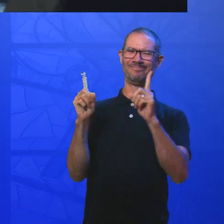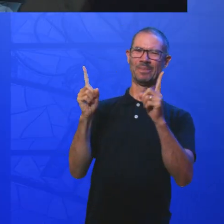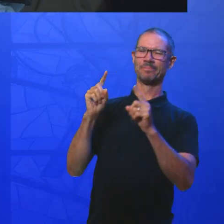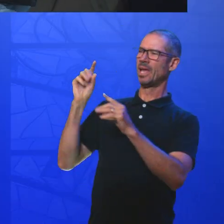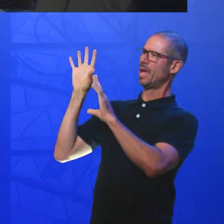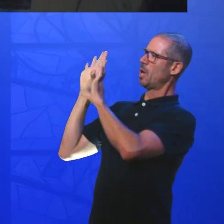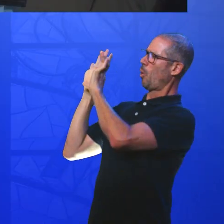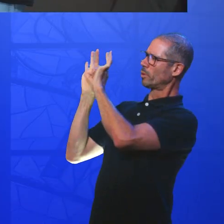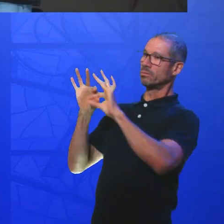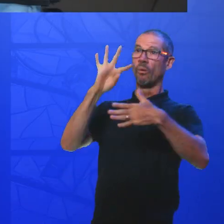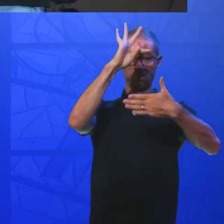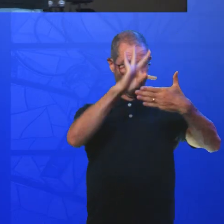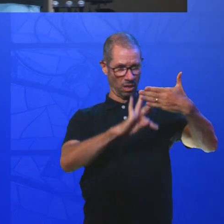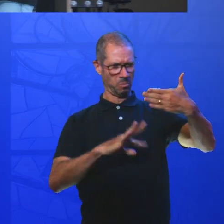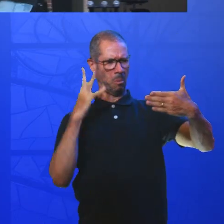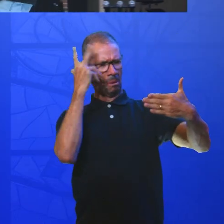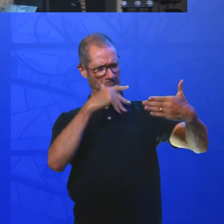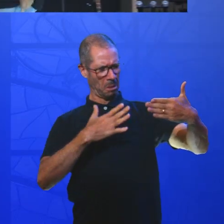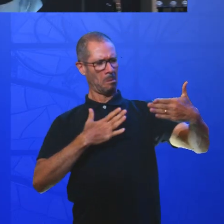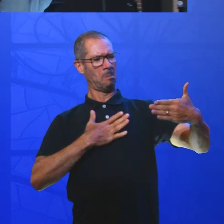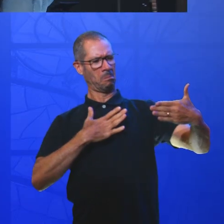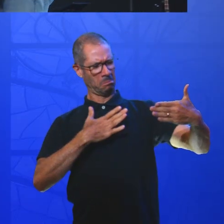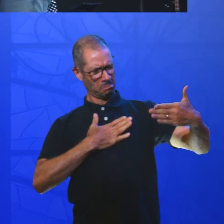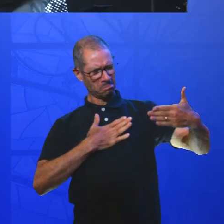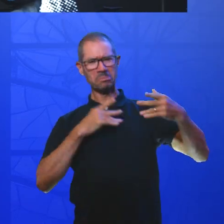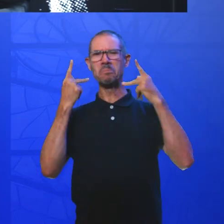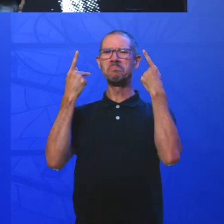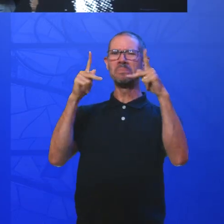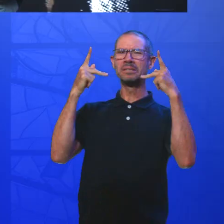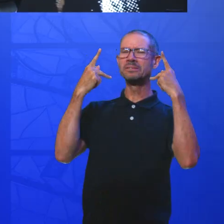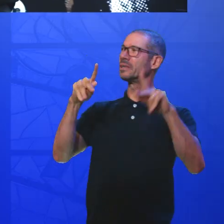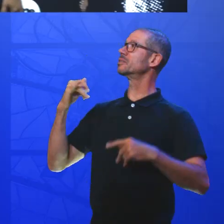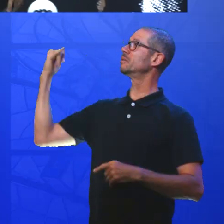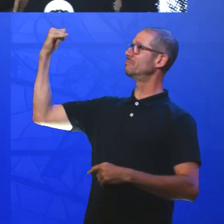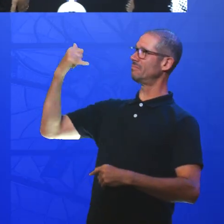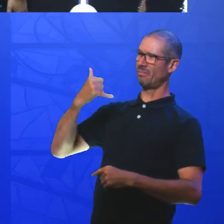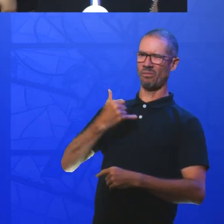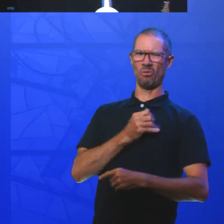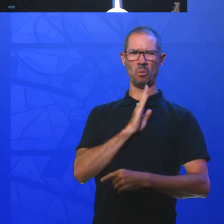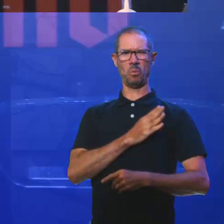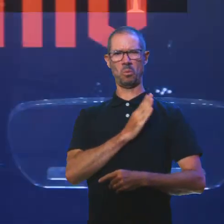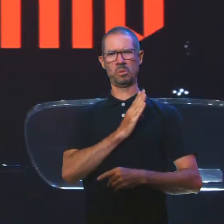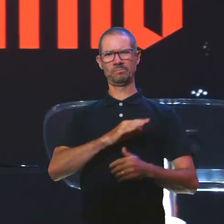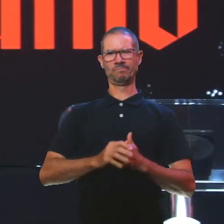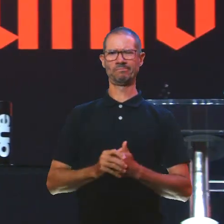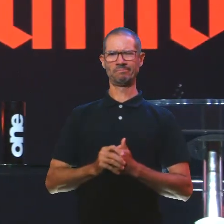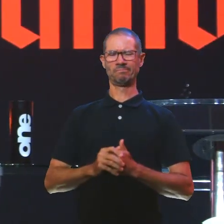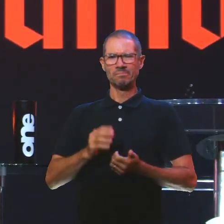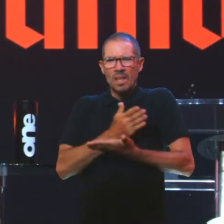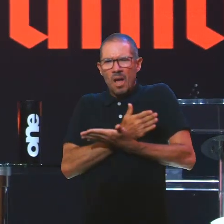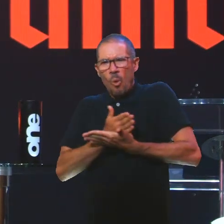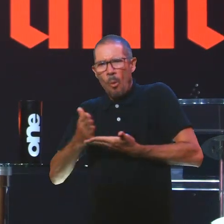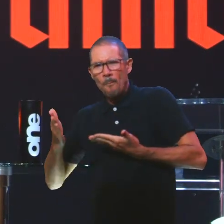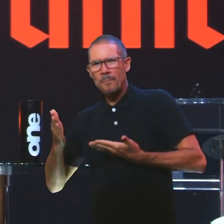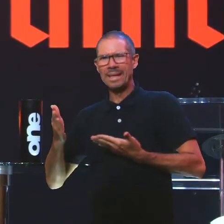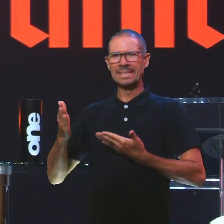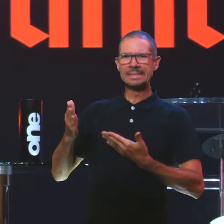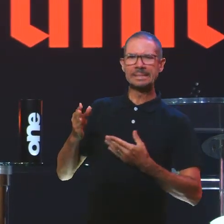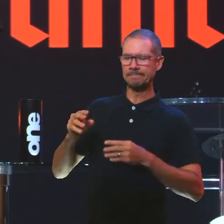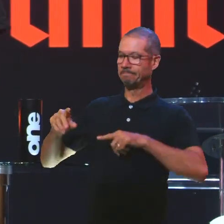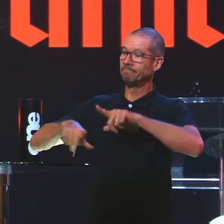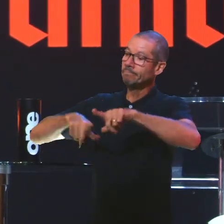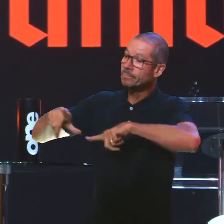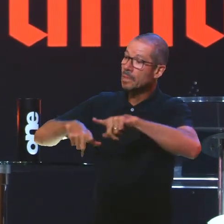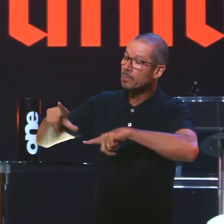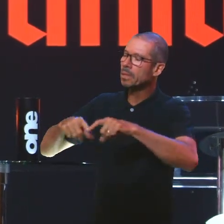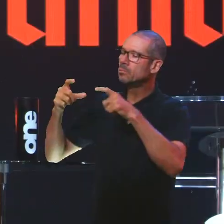dos textos mais bonitos para mim, em meio a essa mensagem que Deus ministrou tão fortemente ao meu coração. Quando você começa a trabalhar num lugar,